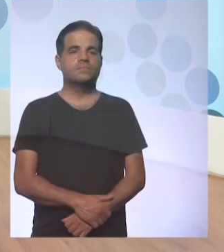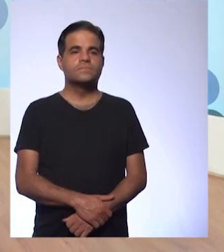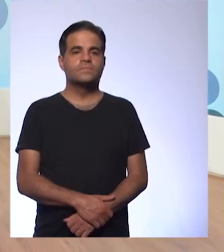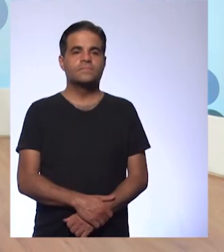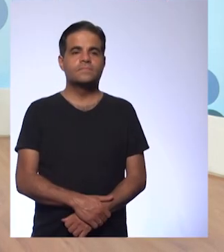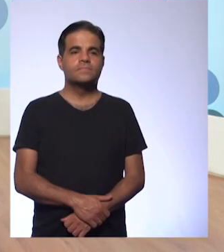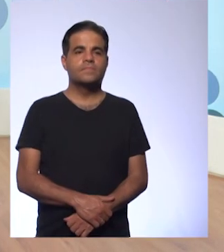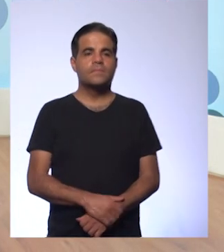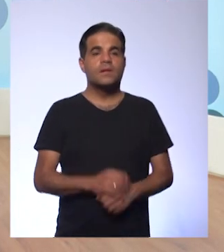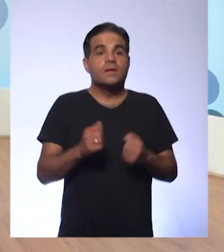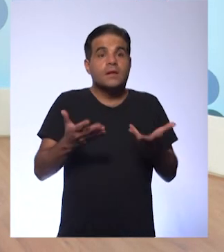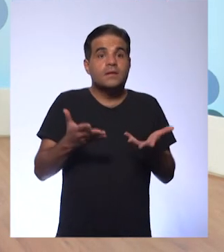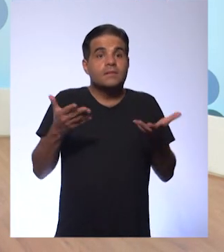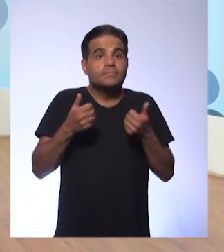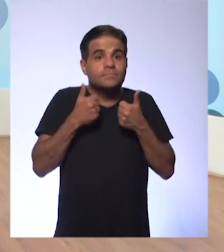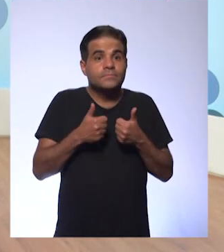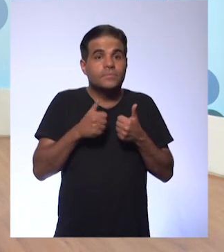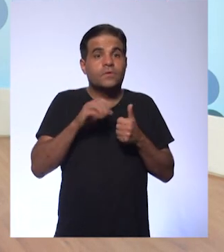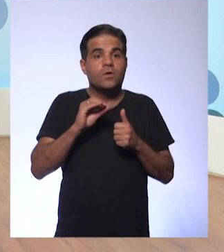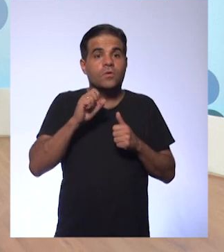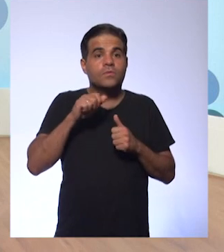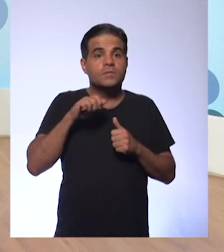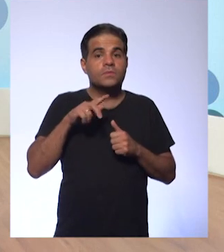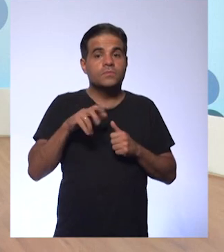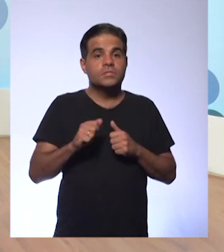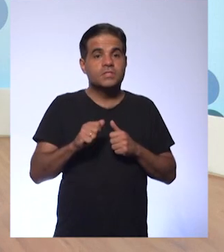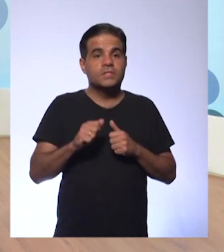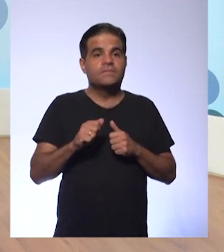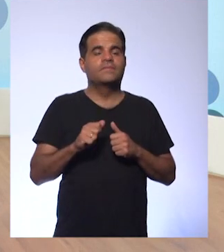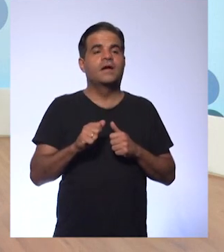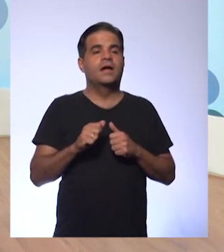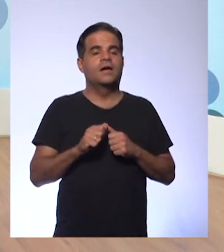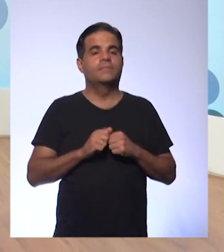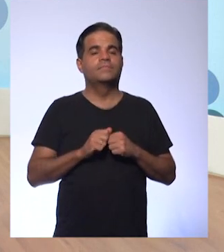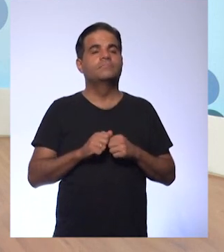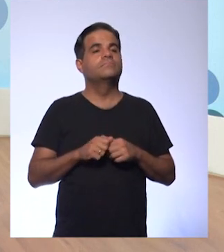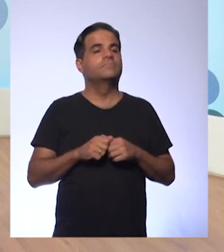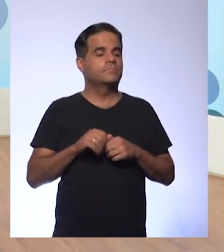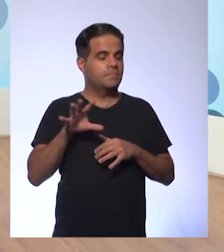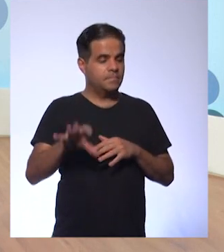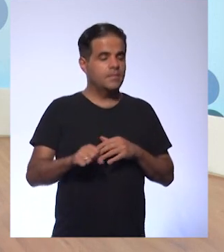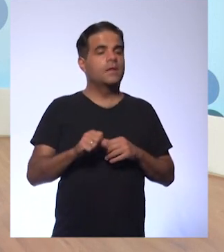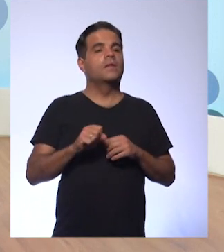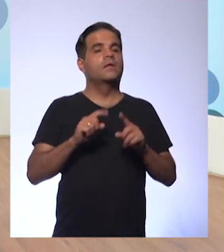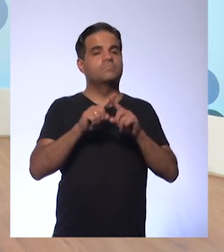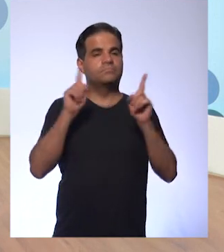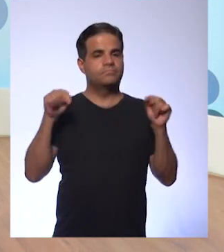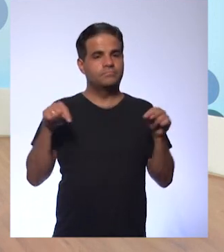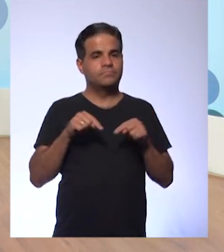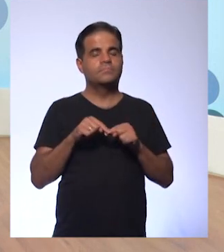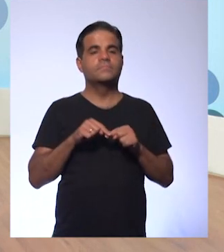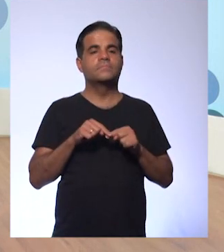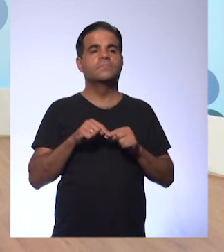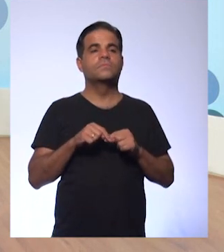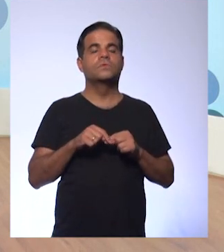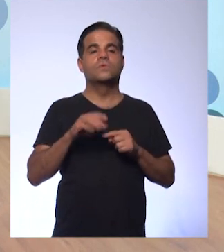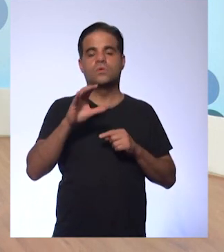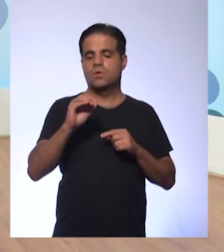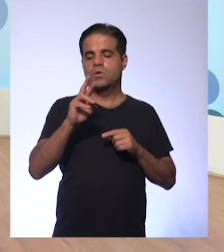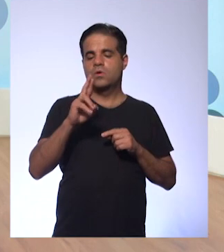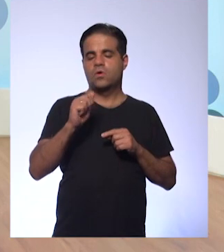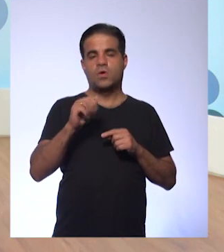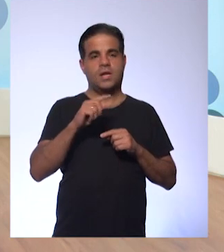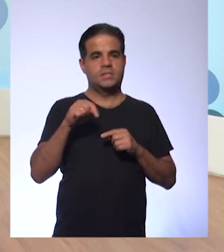E aí, gente, bora? Consecutivas? Vamos Bora, É, olha, até peguei o quadrinho aqui.